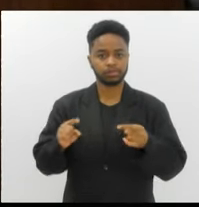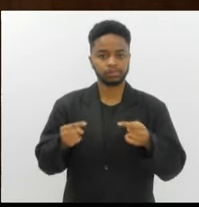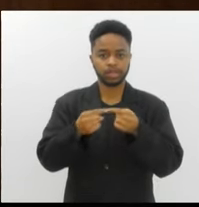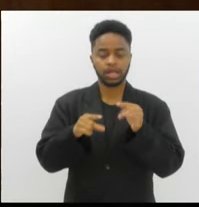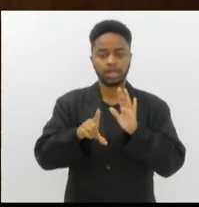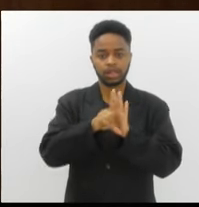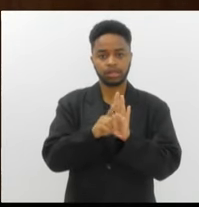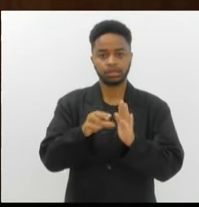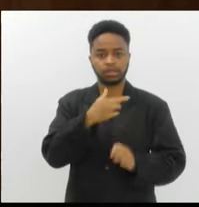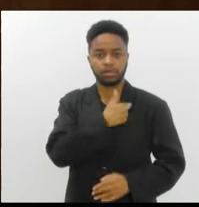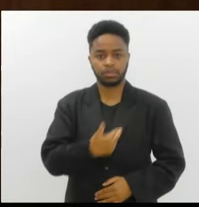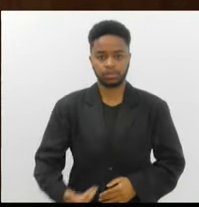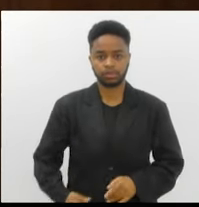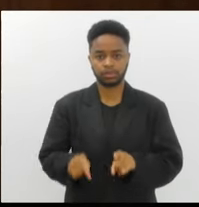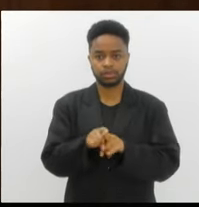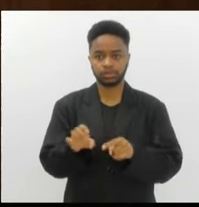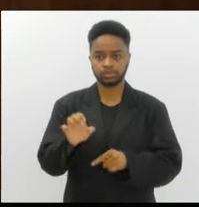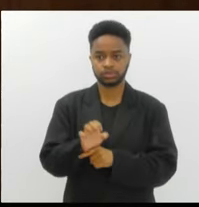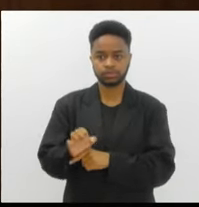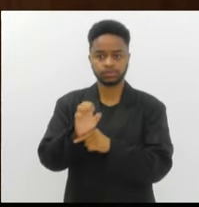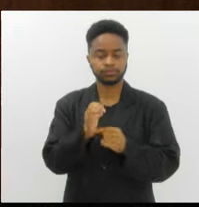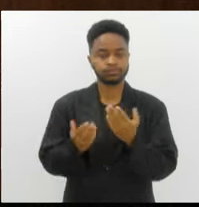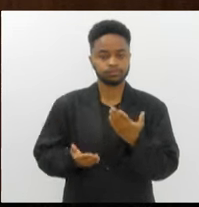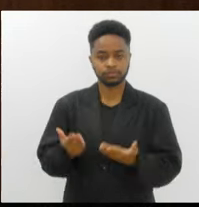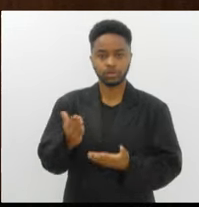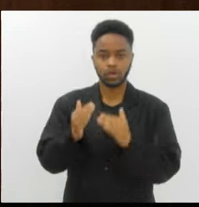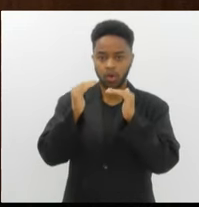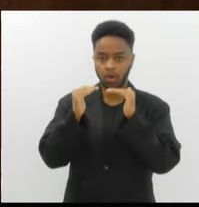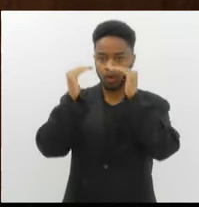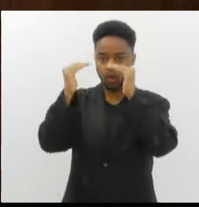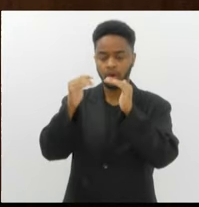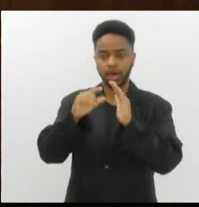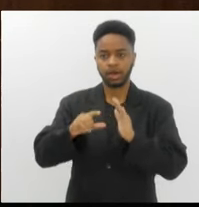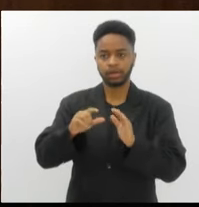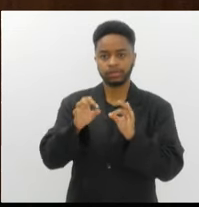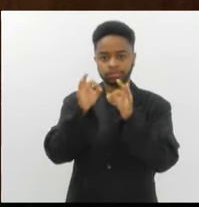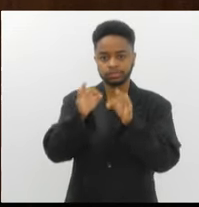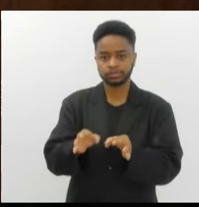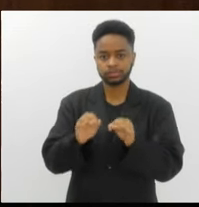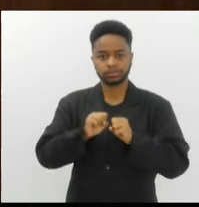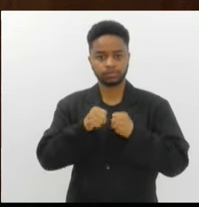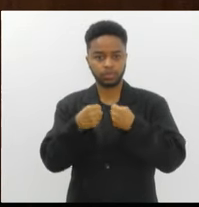Estado, servindo com honra, lealdade e dedicação ao povo do Estado do Rio de Janeiro.